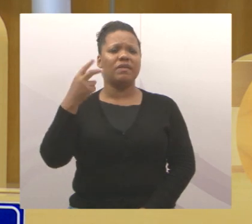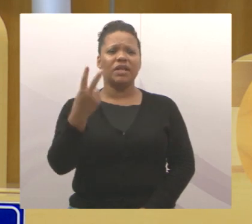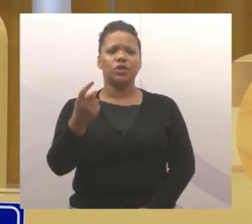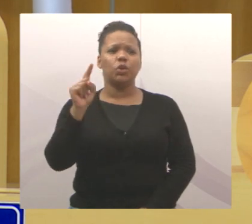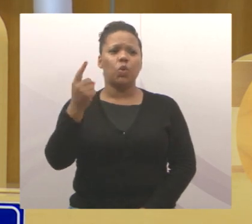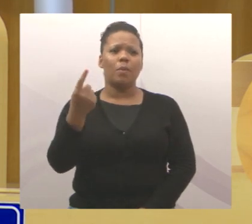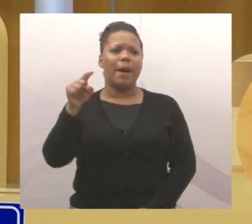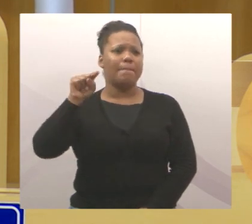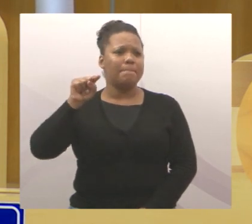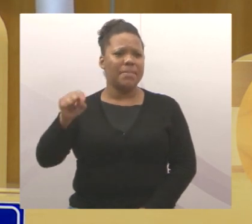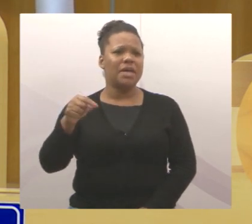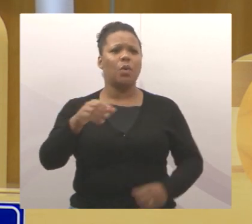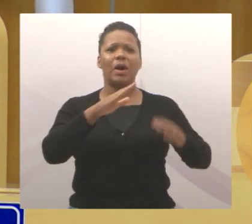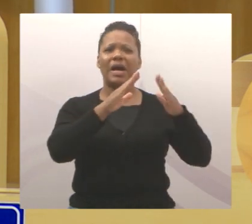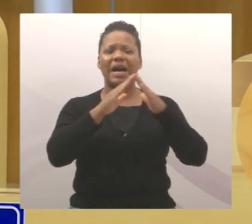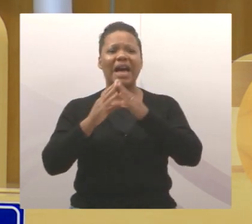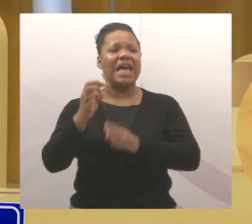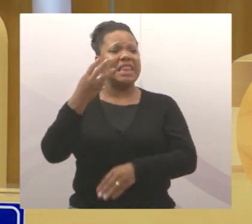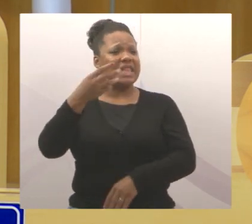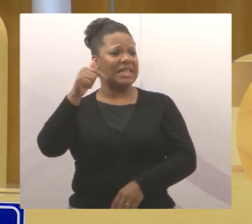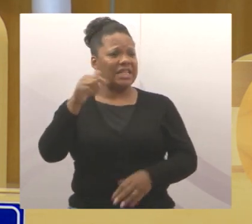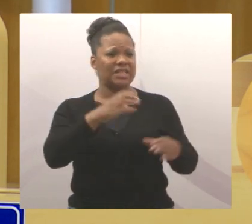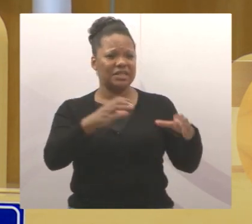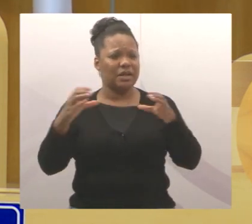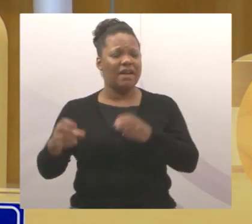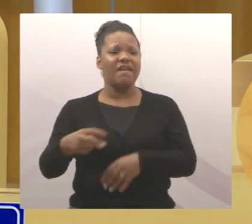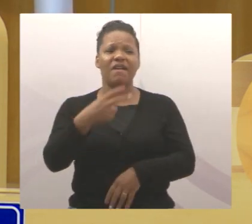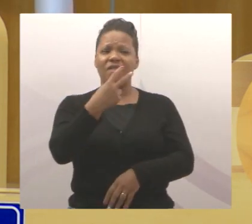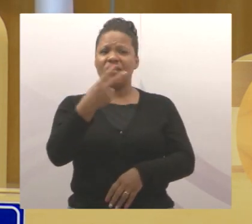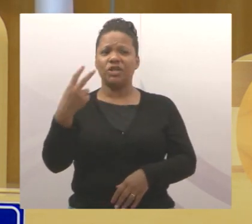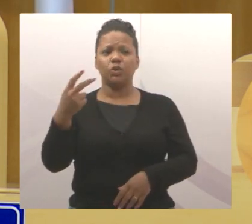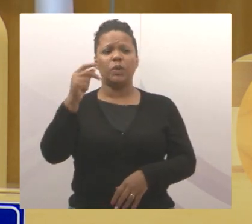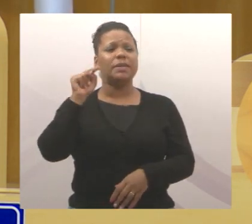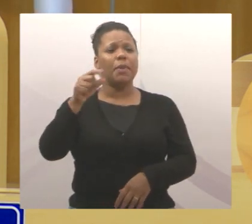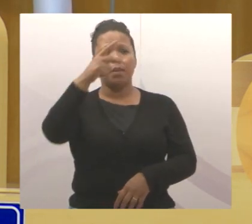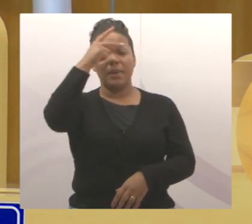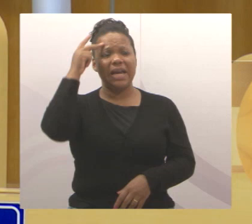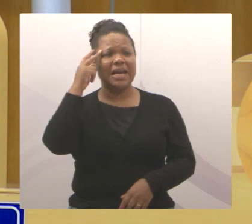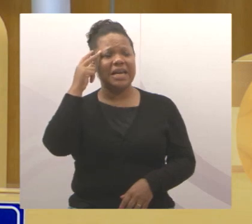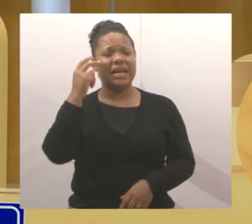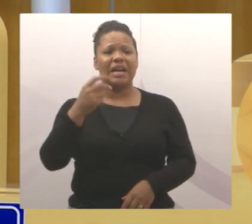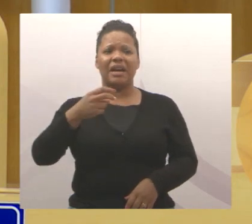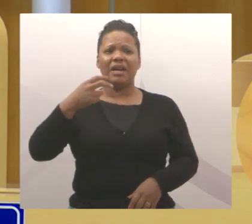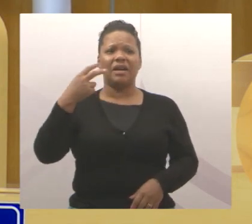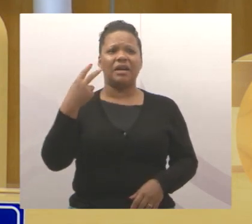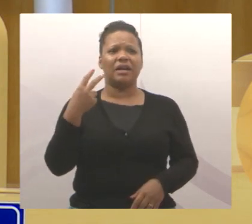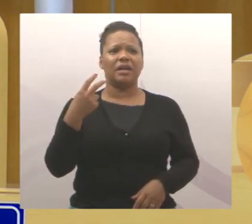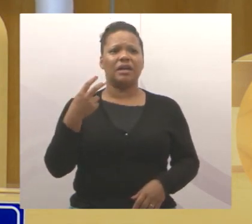residências. 37 bairros, 22 mil pessoas e